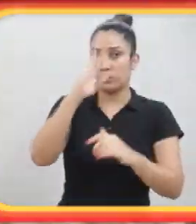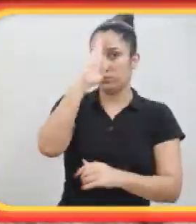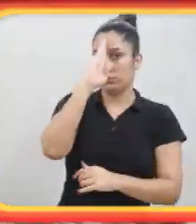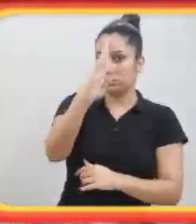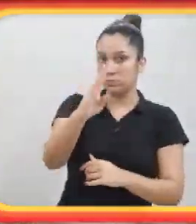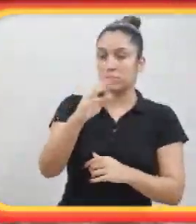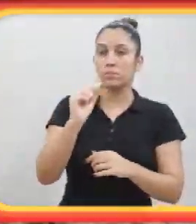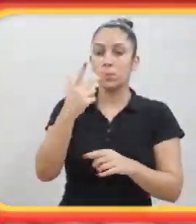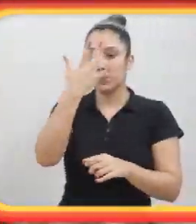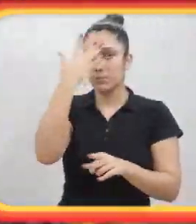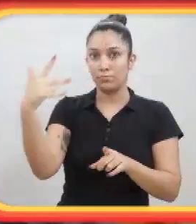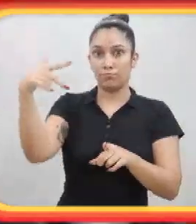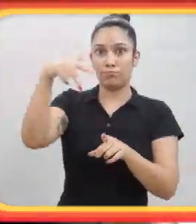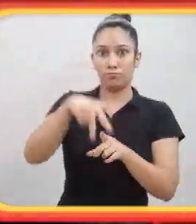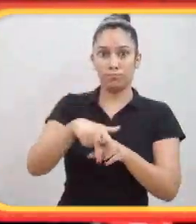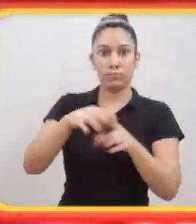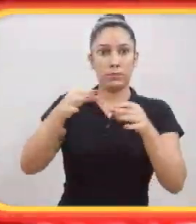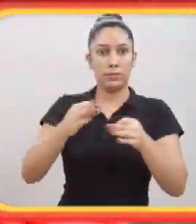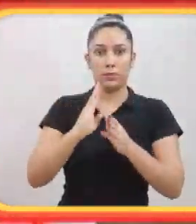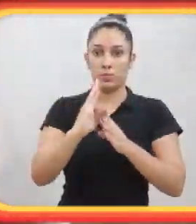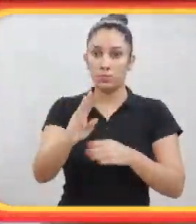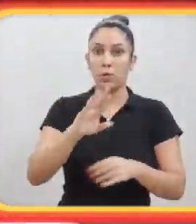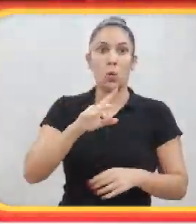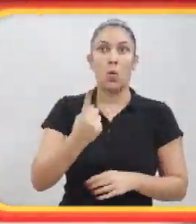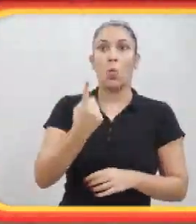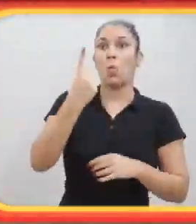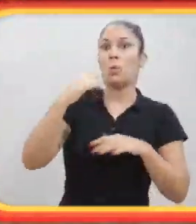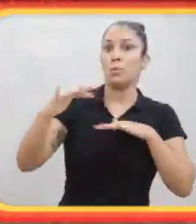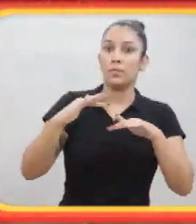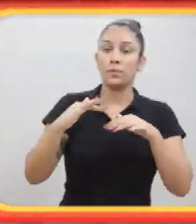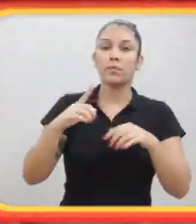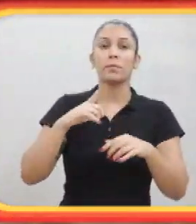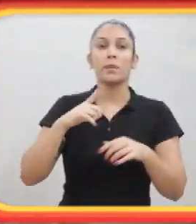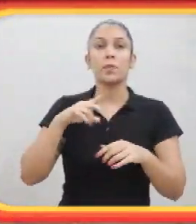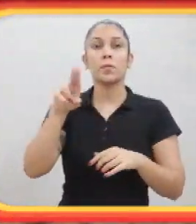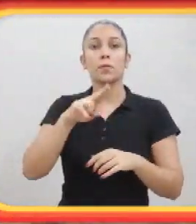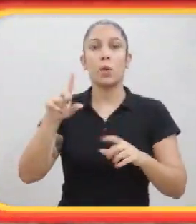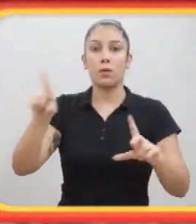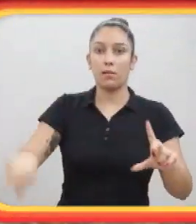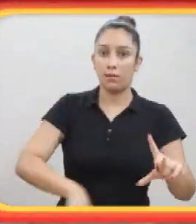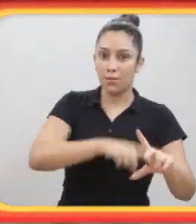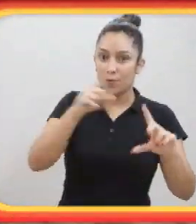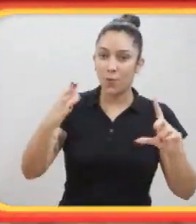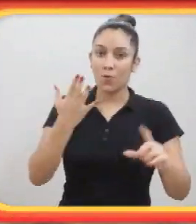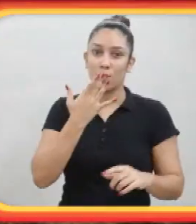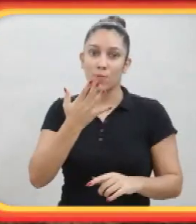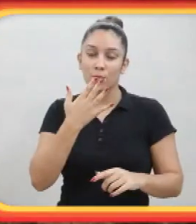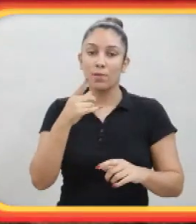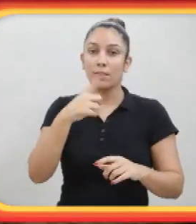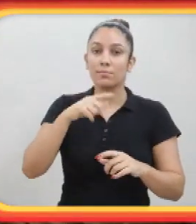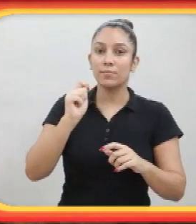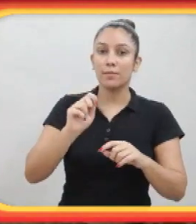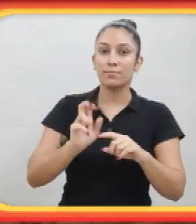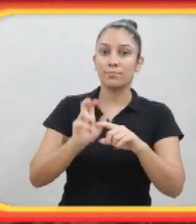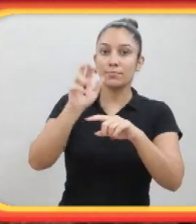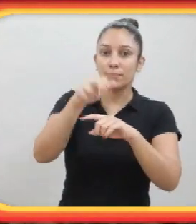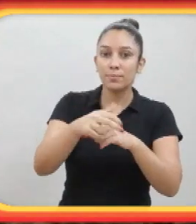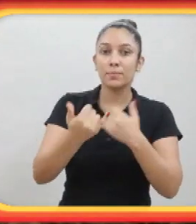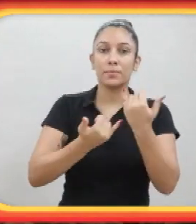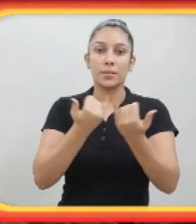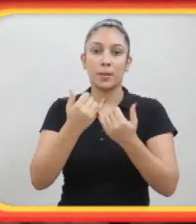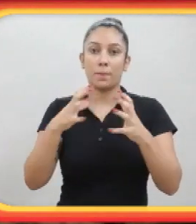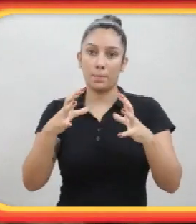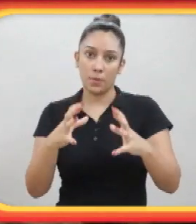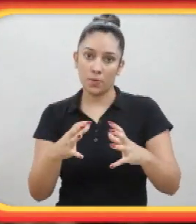Esse movimento tridimensional é um movimento similar à marcha humana. A gente não usa só o movimento. A gente